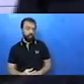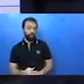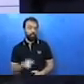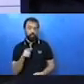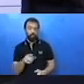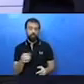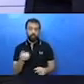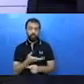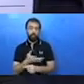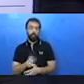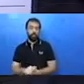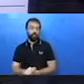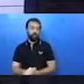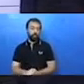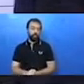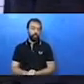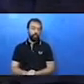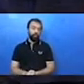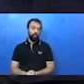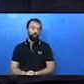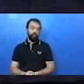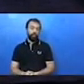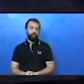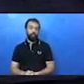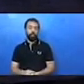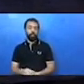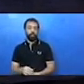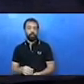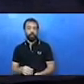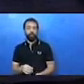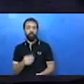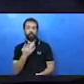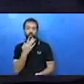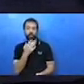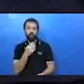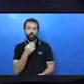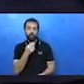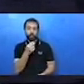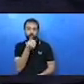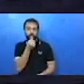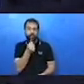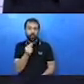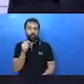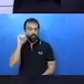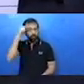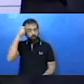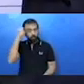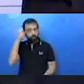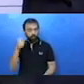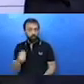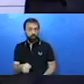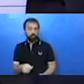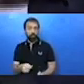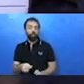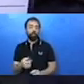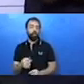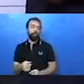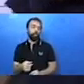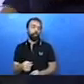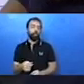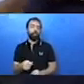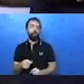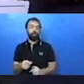Vocês terminam. E com risca caneta, lápis preto. As divisas dos